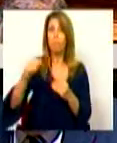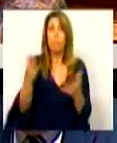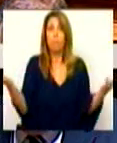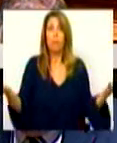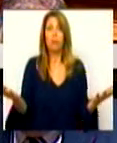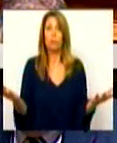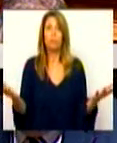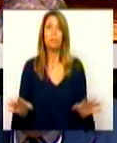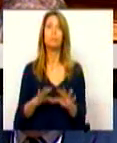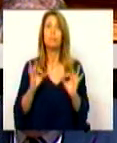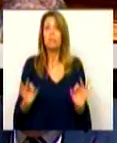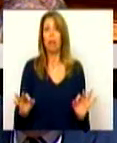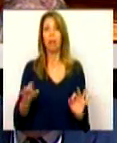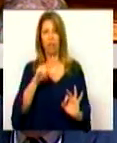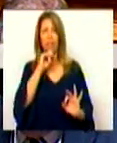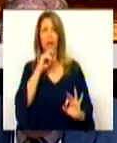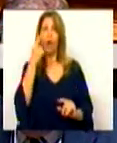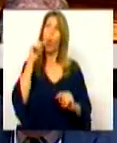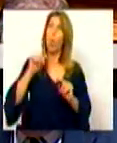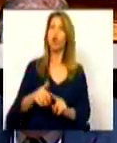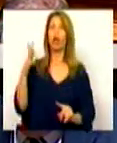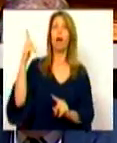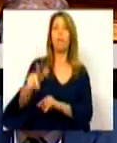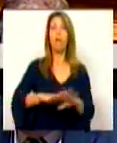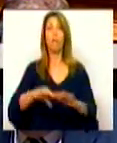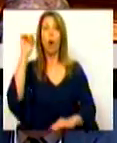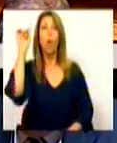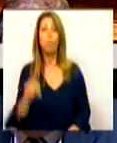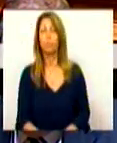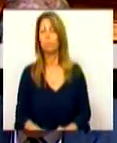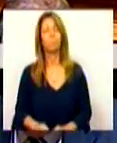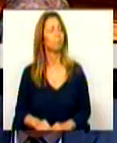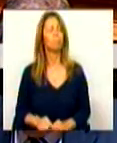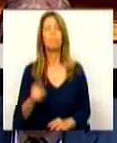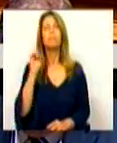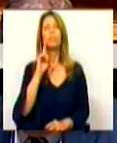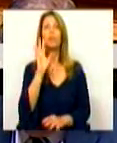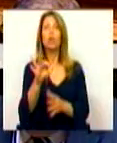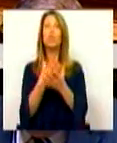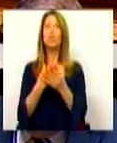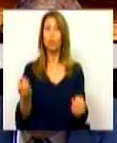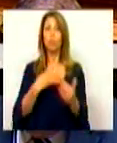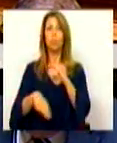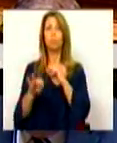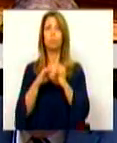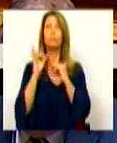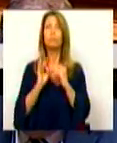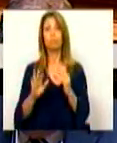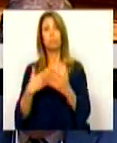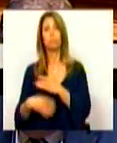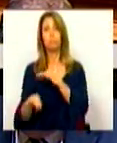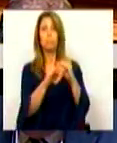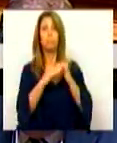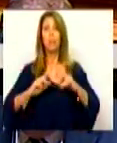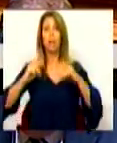mas como Roma e Pavia não se fizeram num dia, é importante que a solução encontrada seja equitativa por ser equivalente para todas as